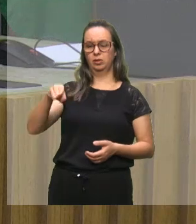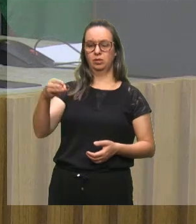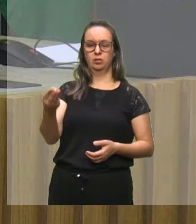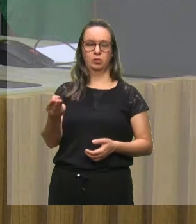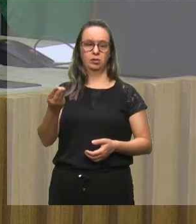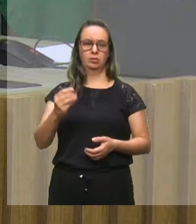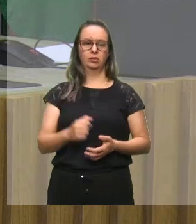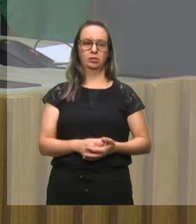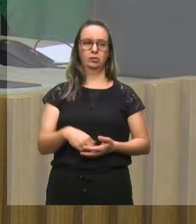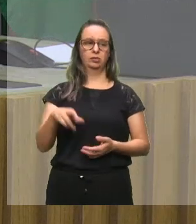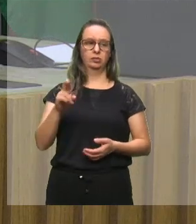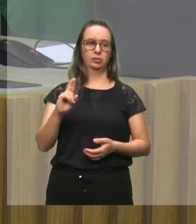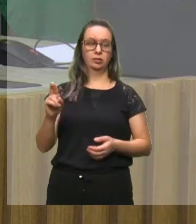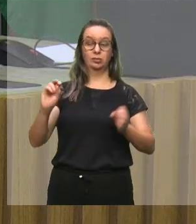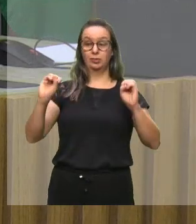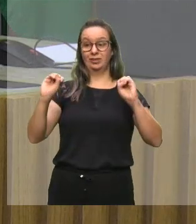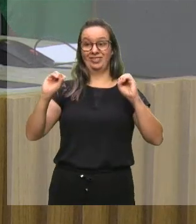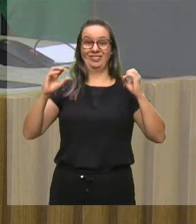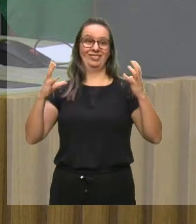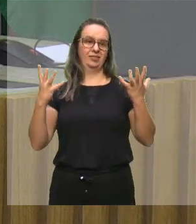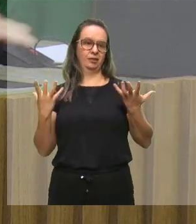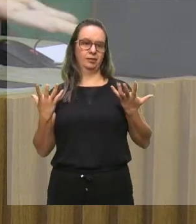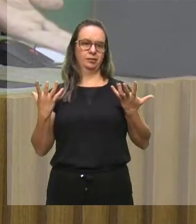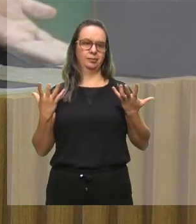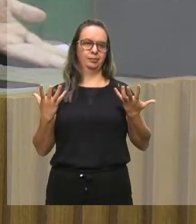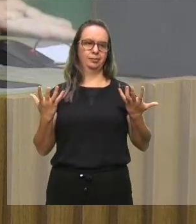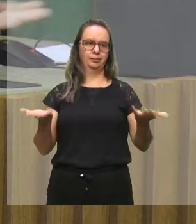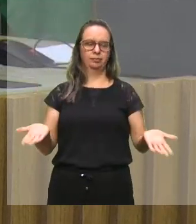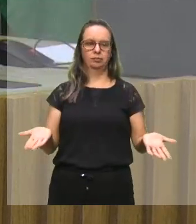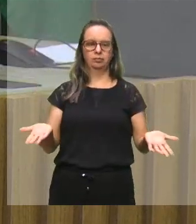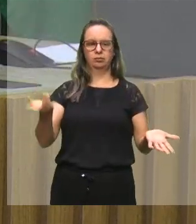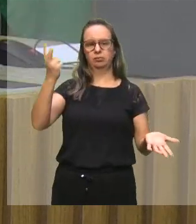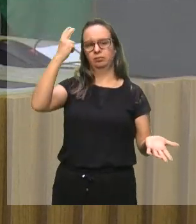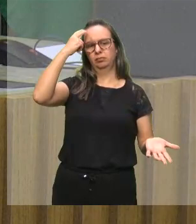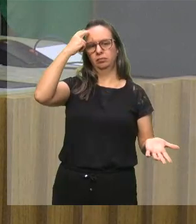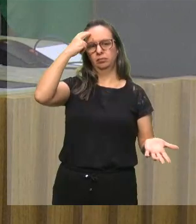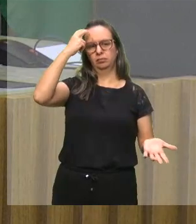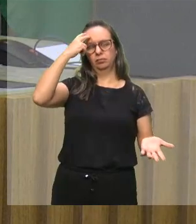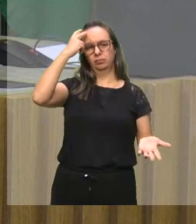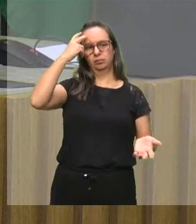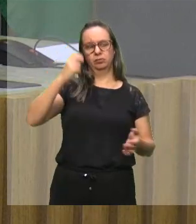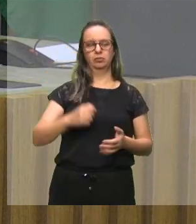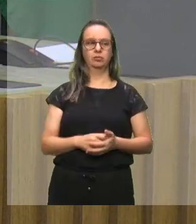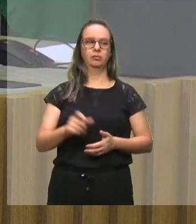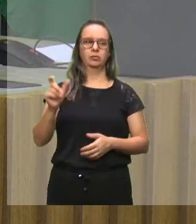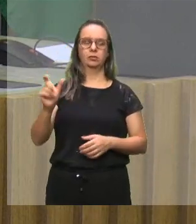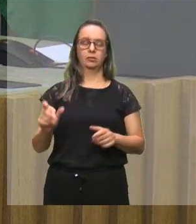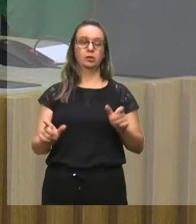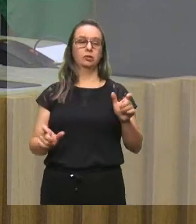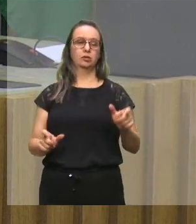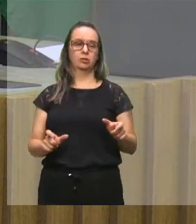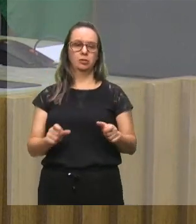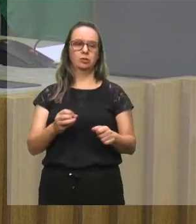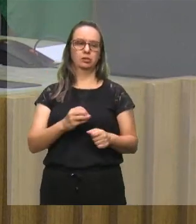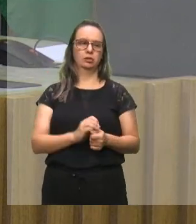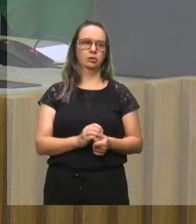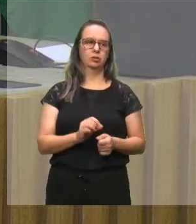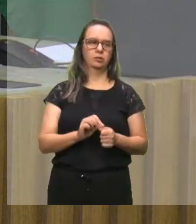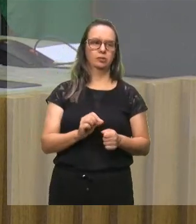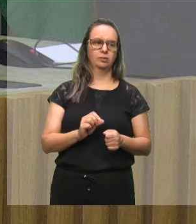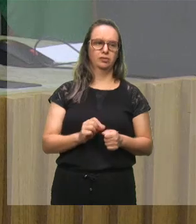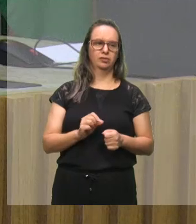para eventos. E a cultura? A cultura das pessoas que estão fazendo. Gostaria ainda de falar